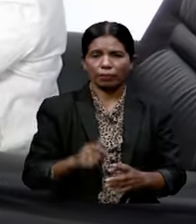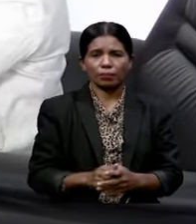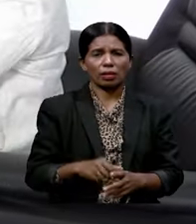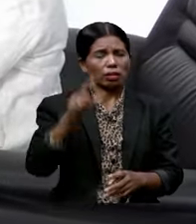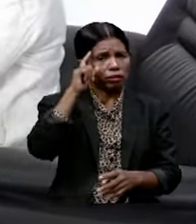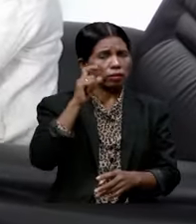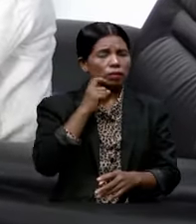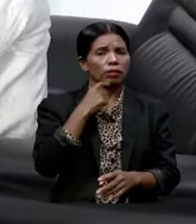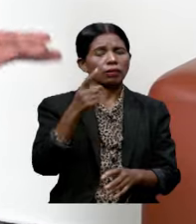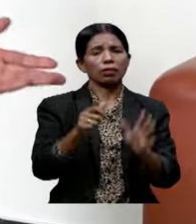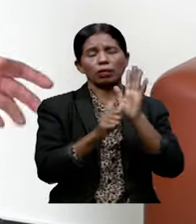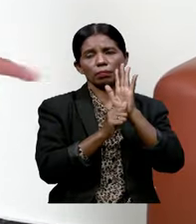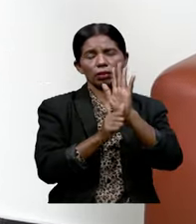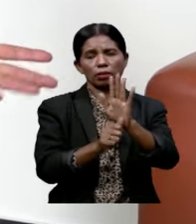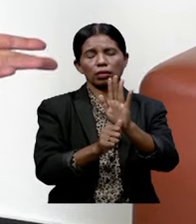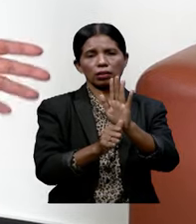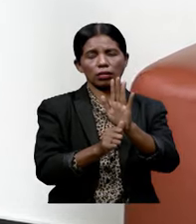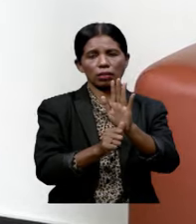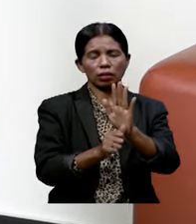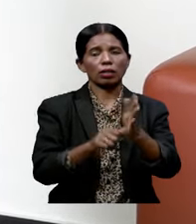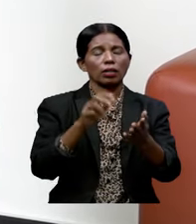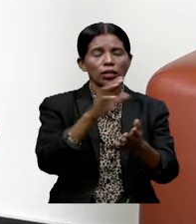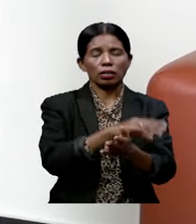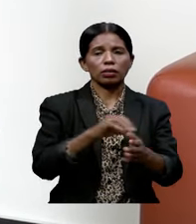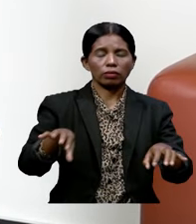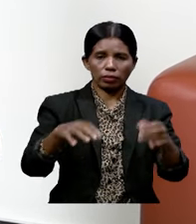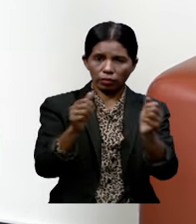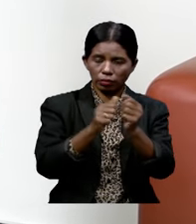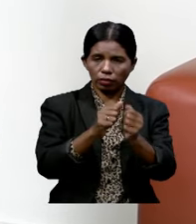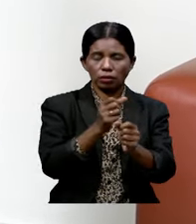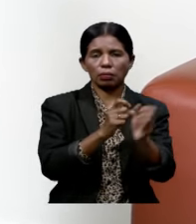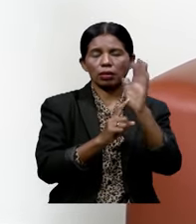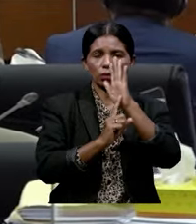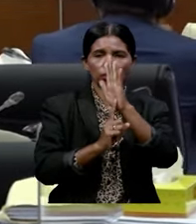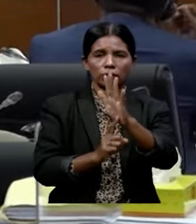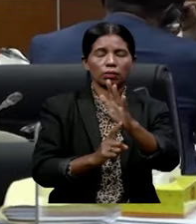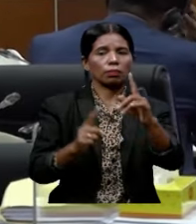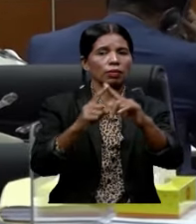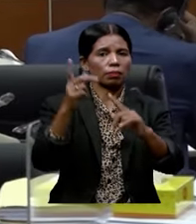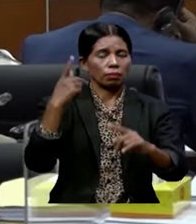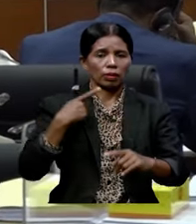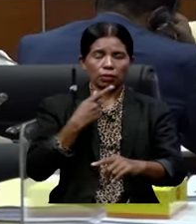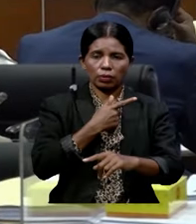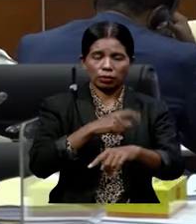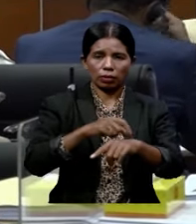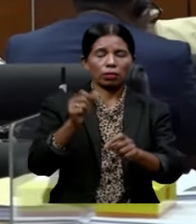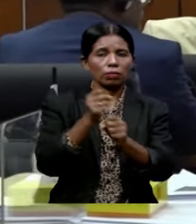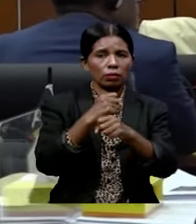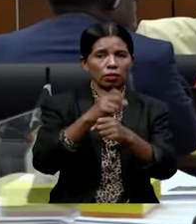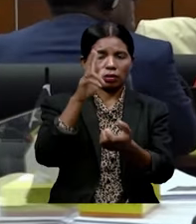hateten nia se apresenta acordo ne ho di halo resolusaun nune submete ona ba Parlamento Nasional atu halo